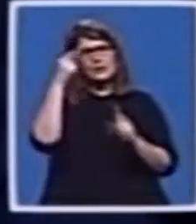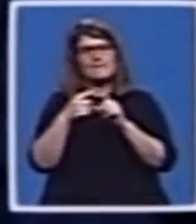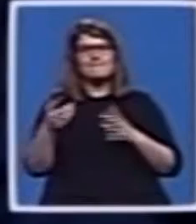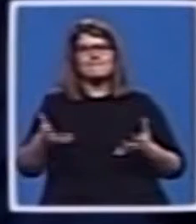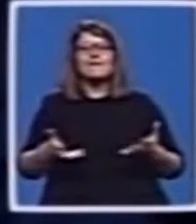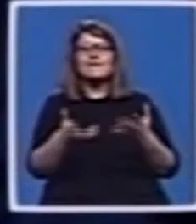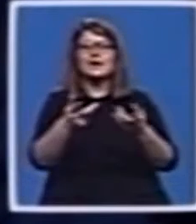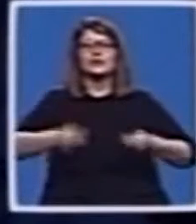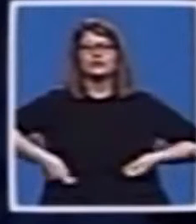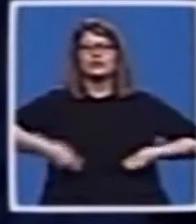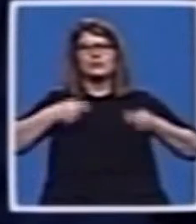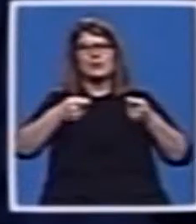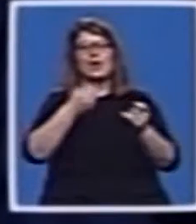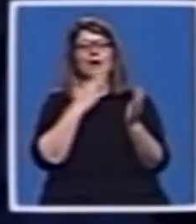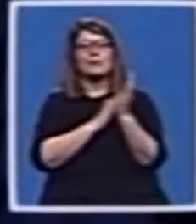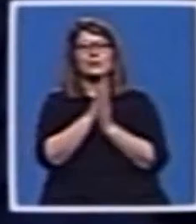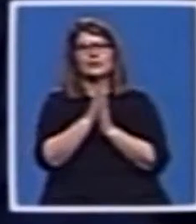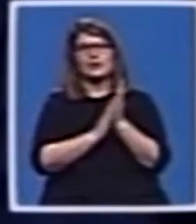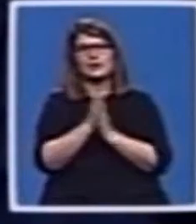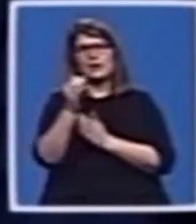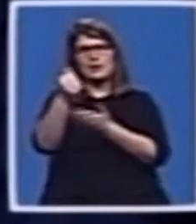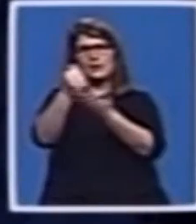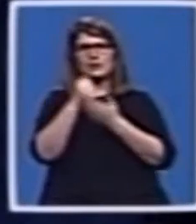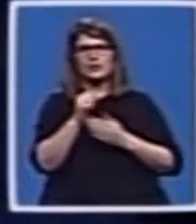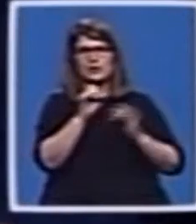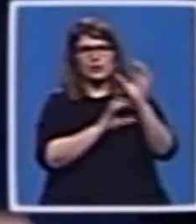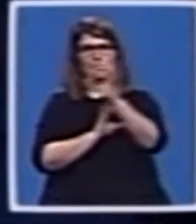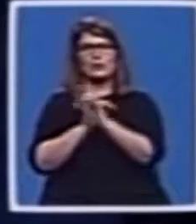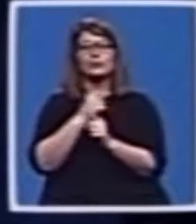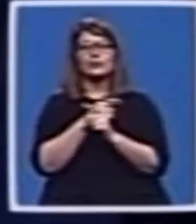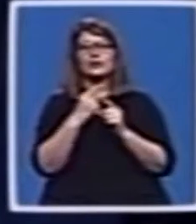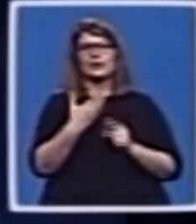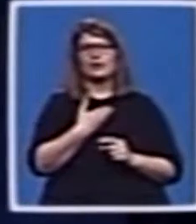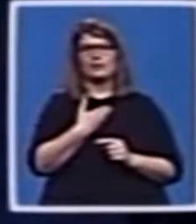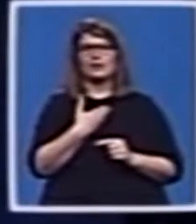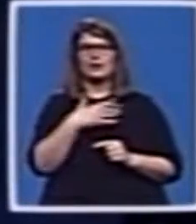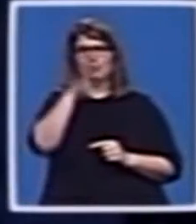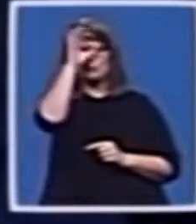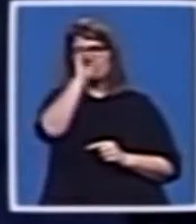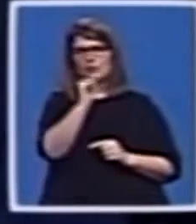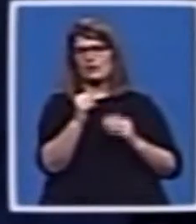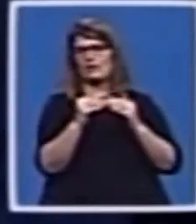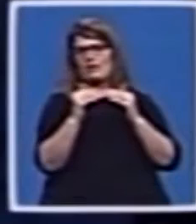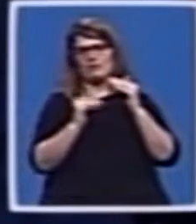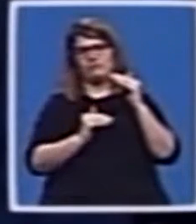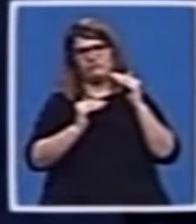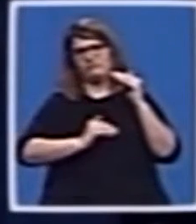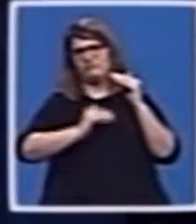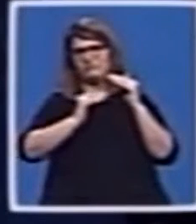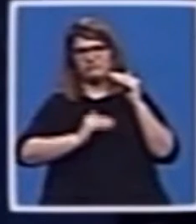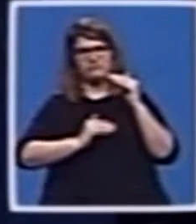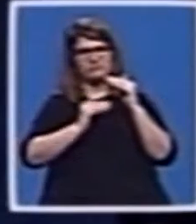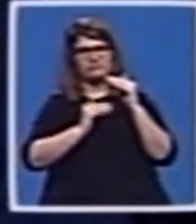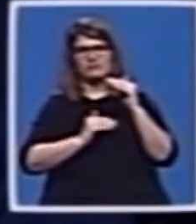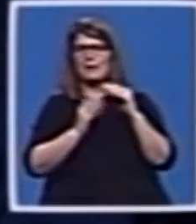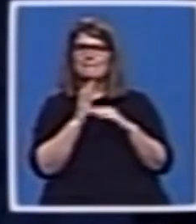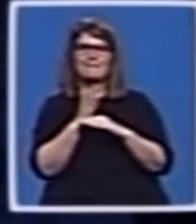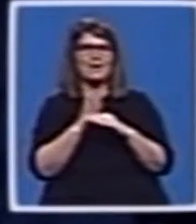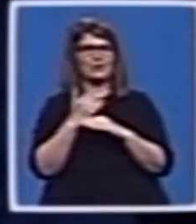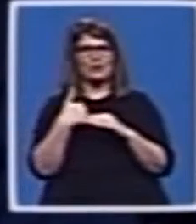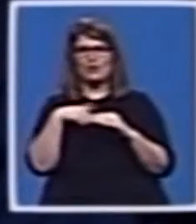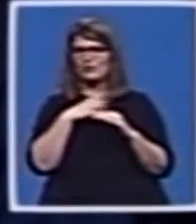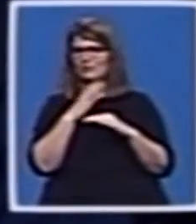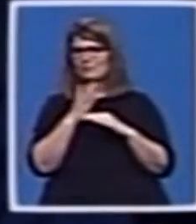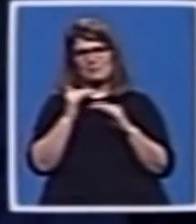e para aproveitamento dos fundos comunitários porque temos um valor devia por ter muita lata de kent o nível médio e os